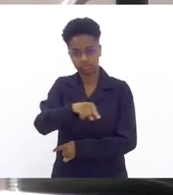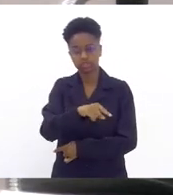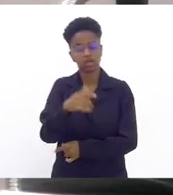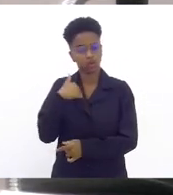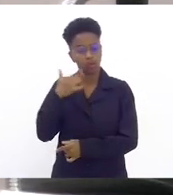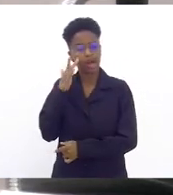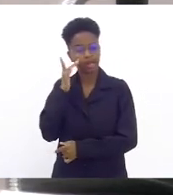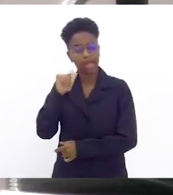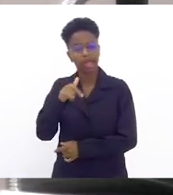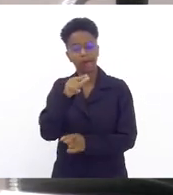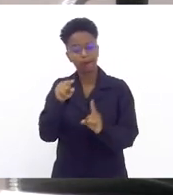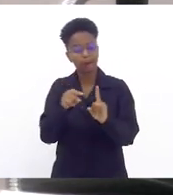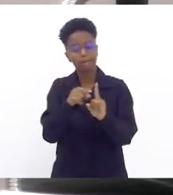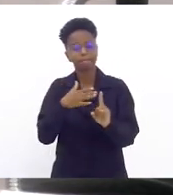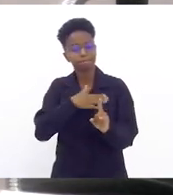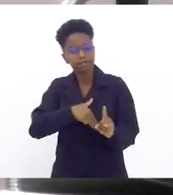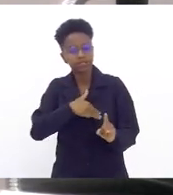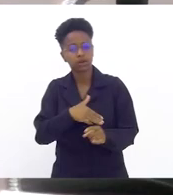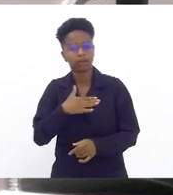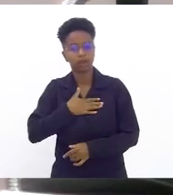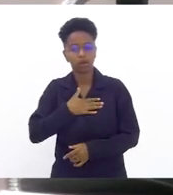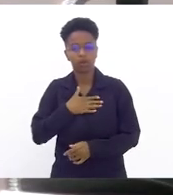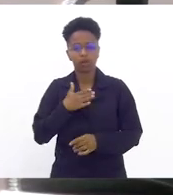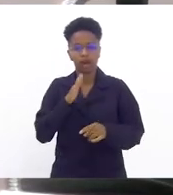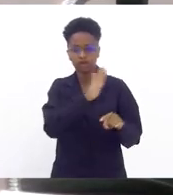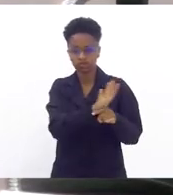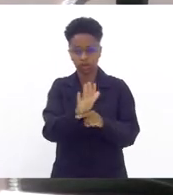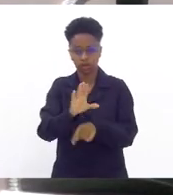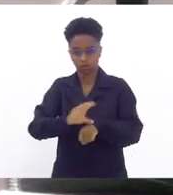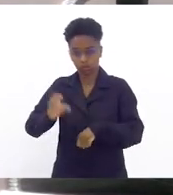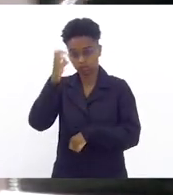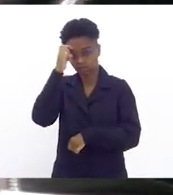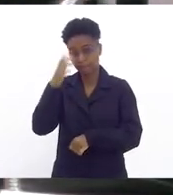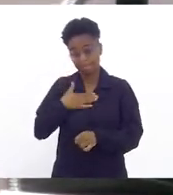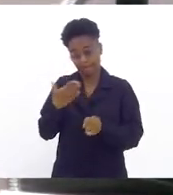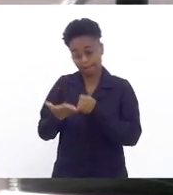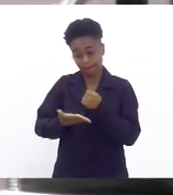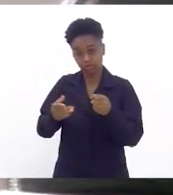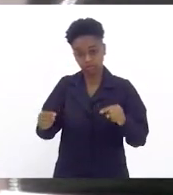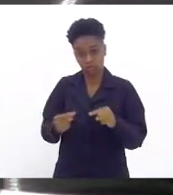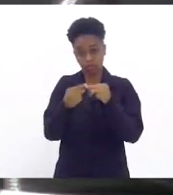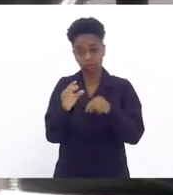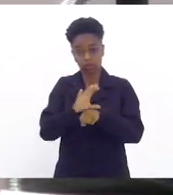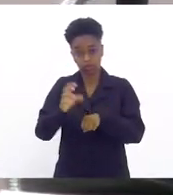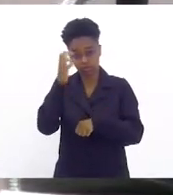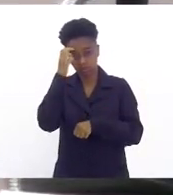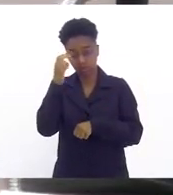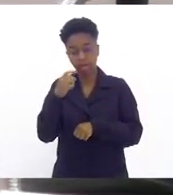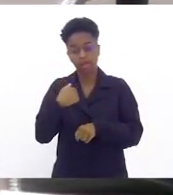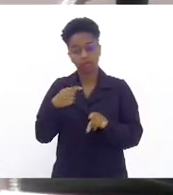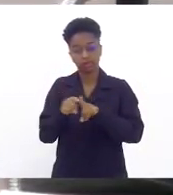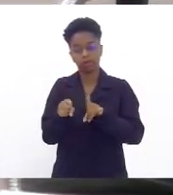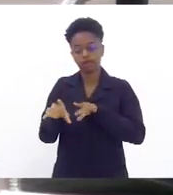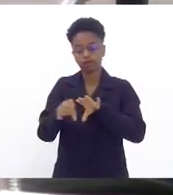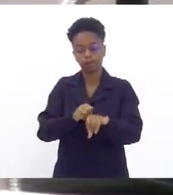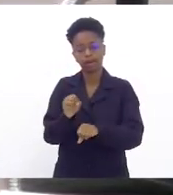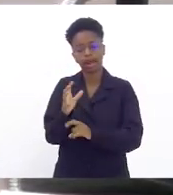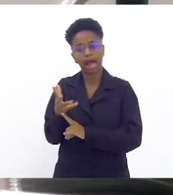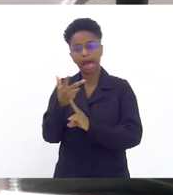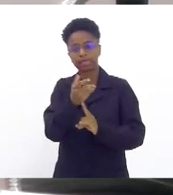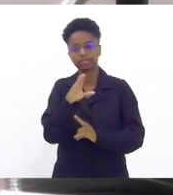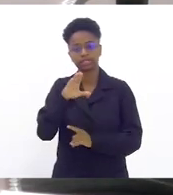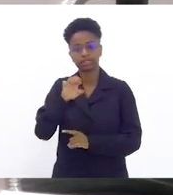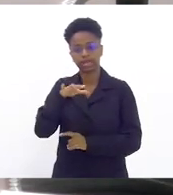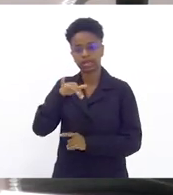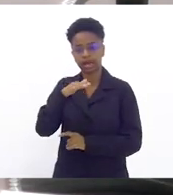uma missão que eu tenho na cultura É eu sei eu vim da minha minha base cultural Eu Sou formada em artes cênicas também e eu sei o quanto